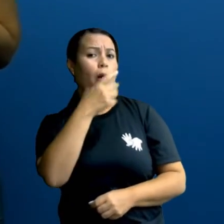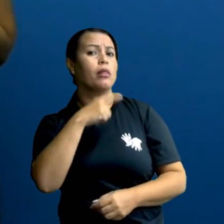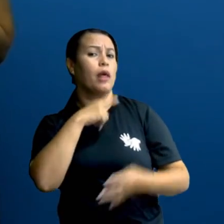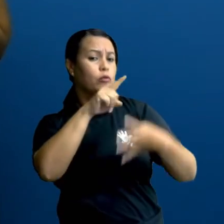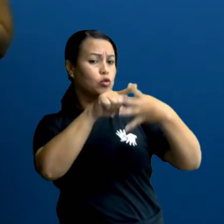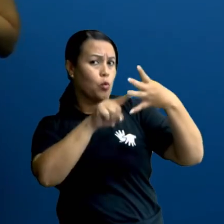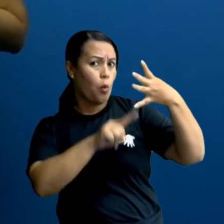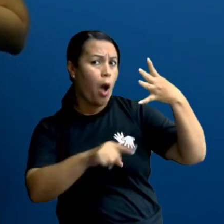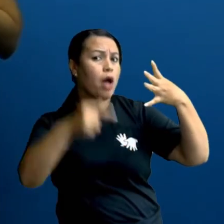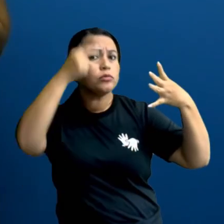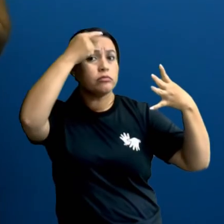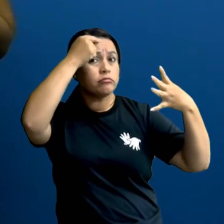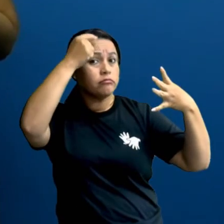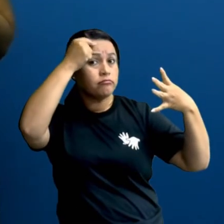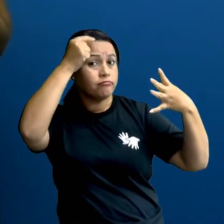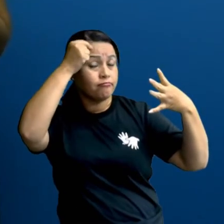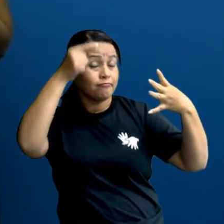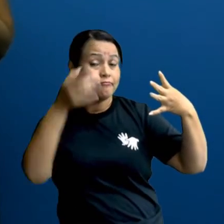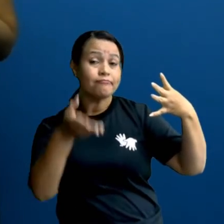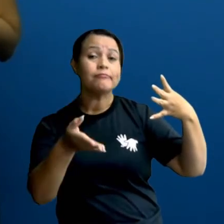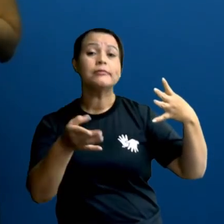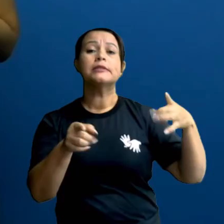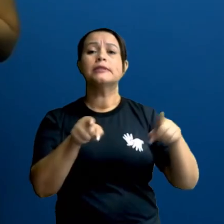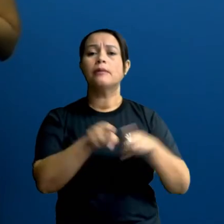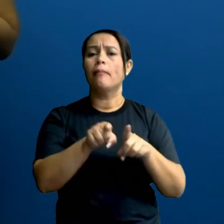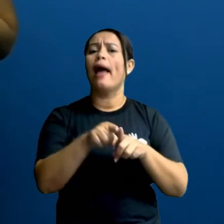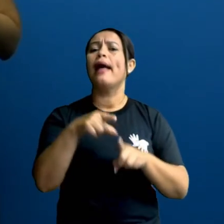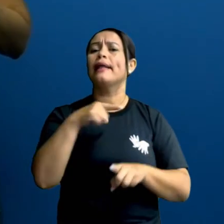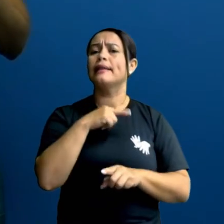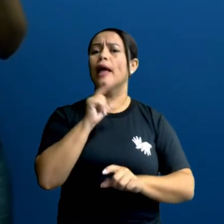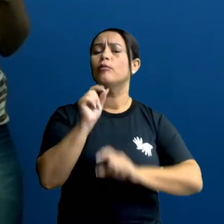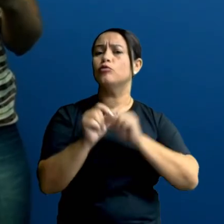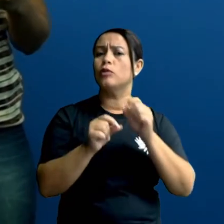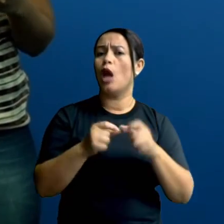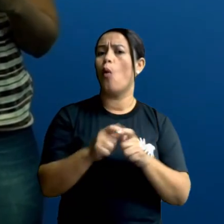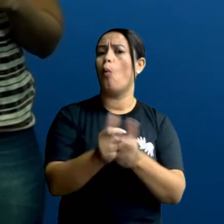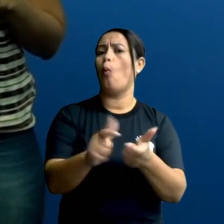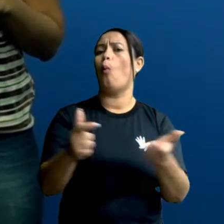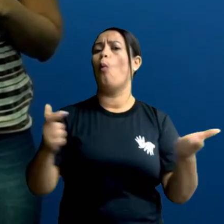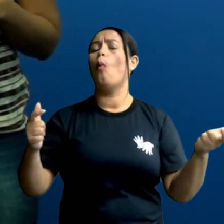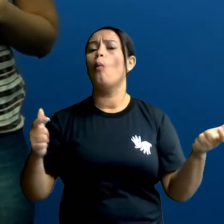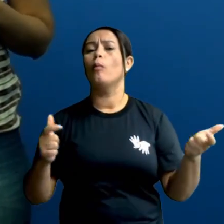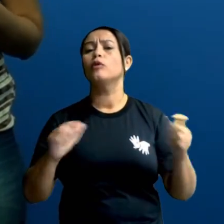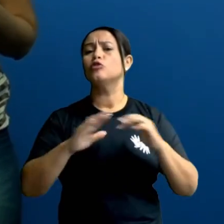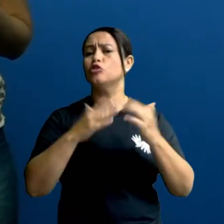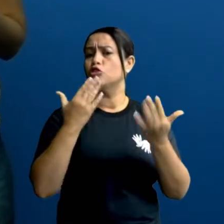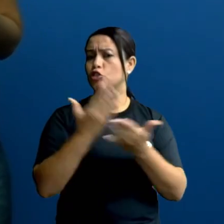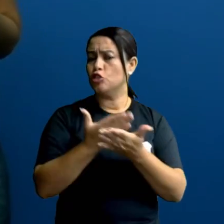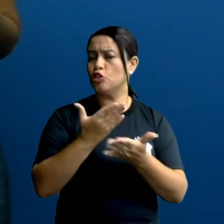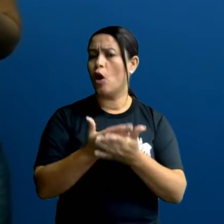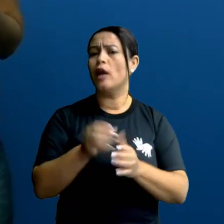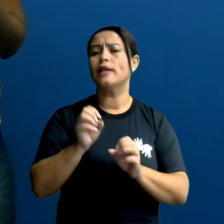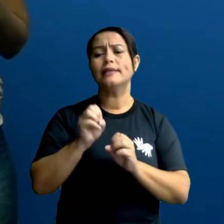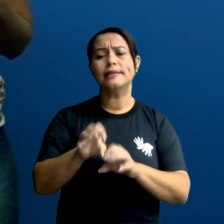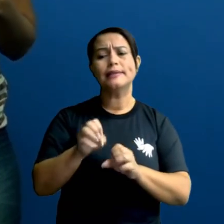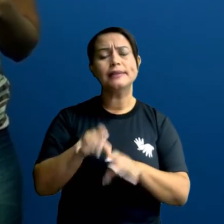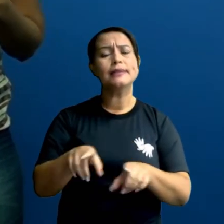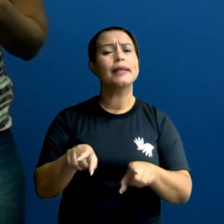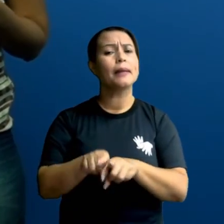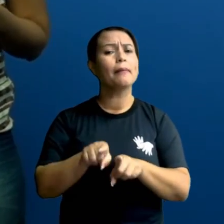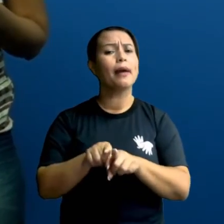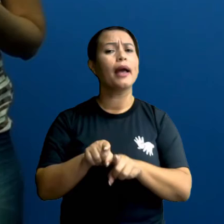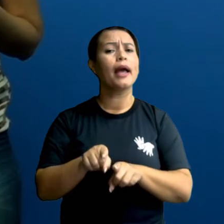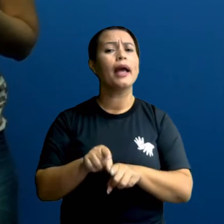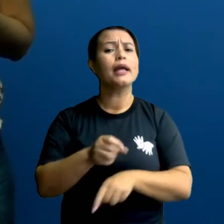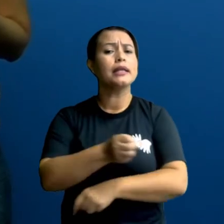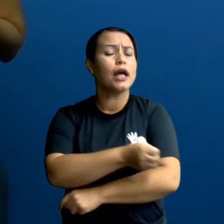centros universitários. E nós temos um grande número de escolas que atendem a nossa educação básica, né, que vai da